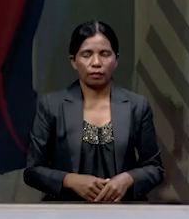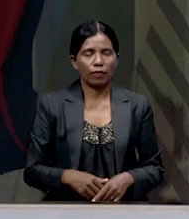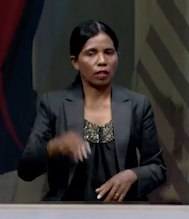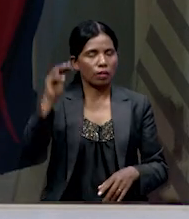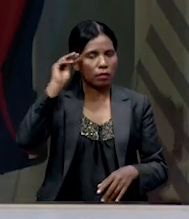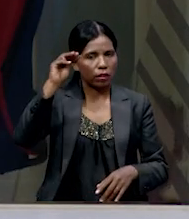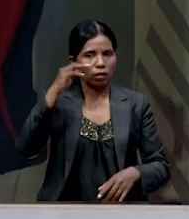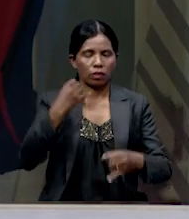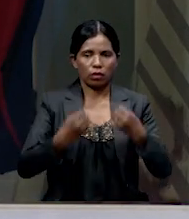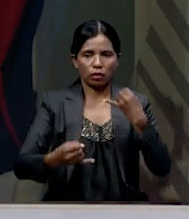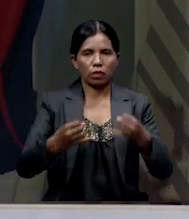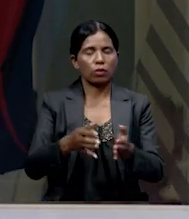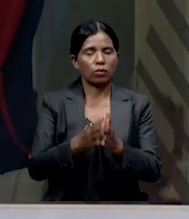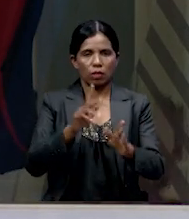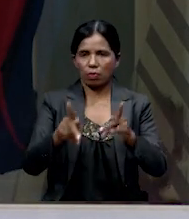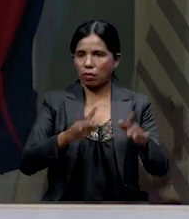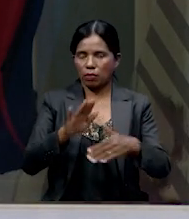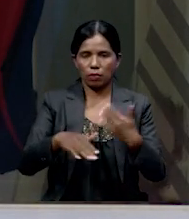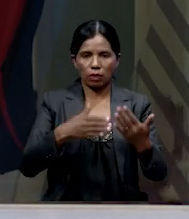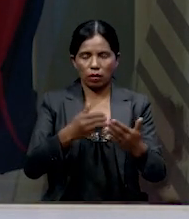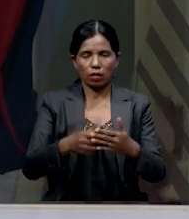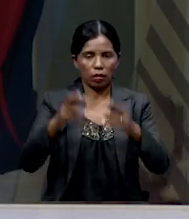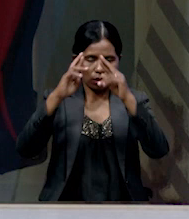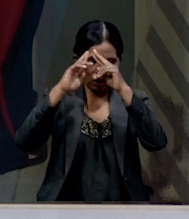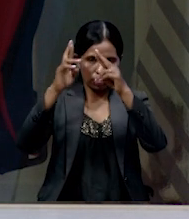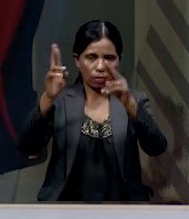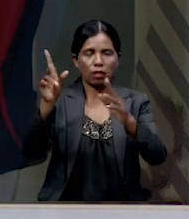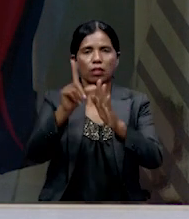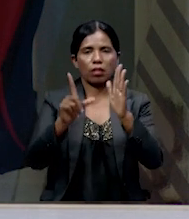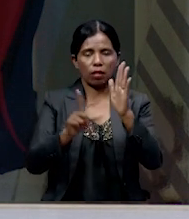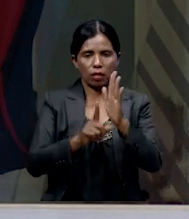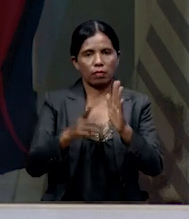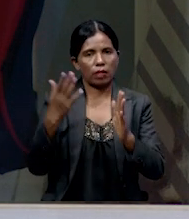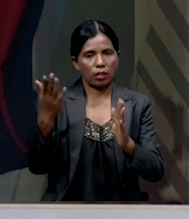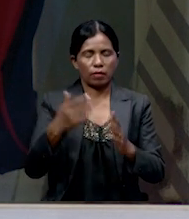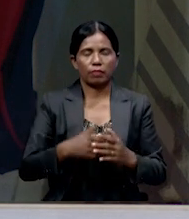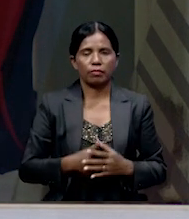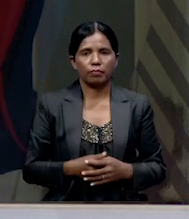Ministério de Justiça russo cidadão roto ato respeita lei nebe vigora.